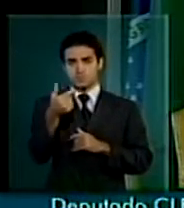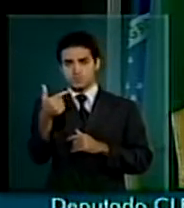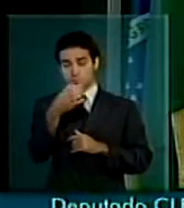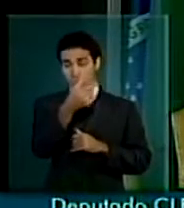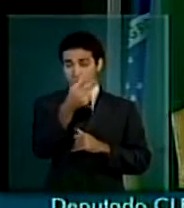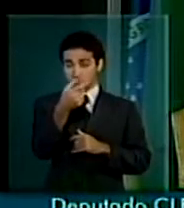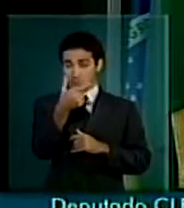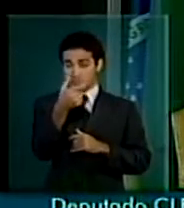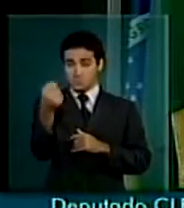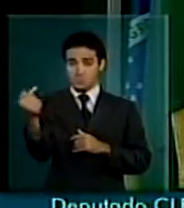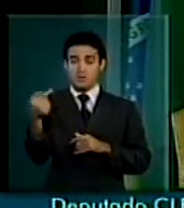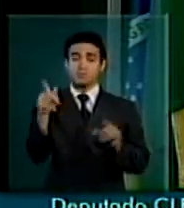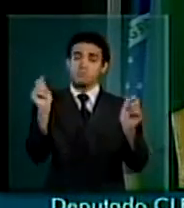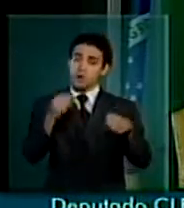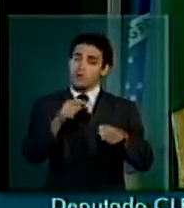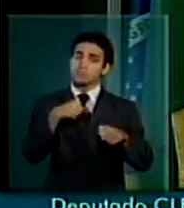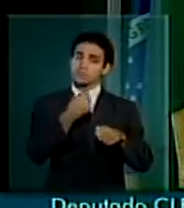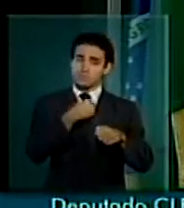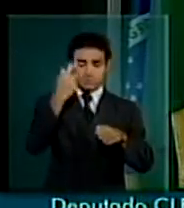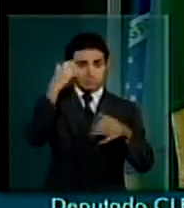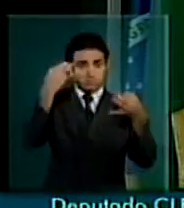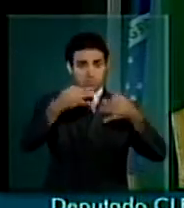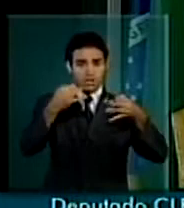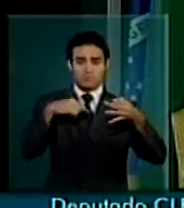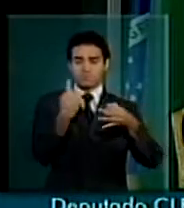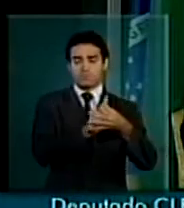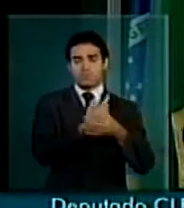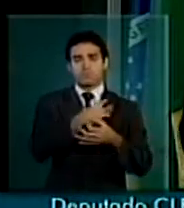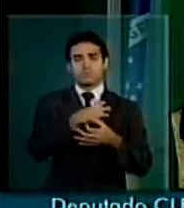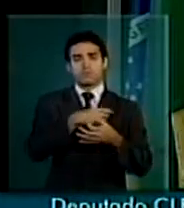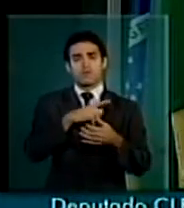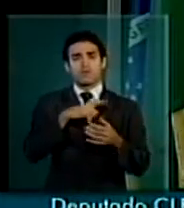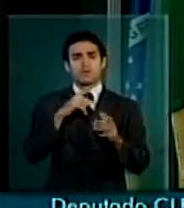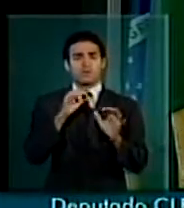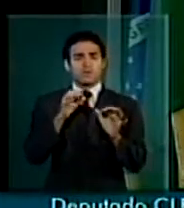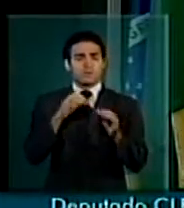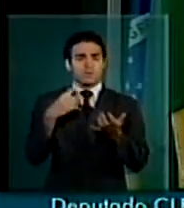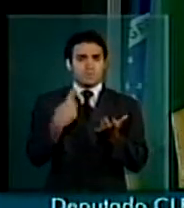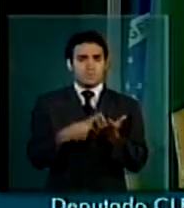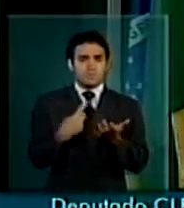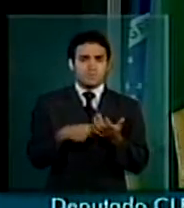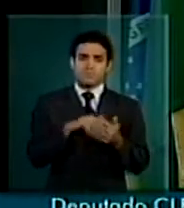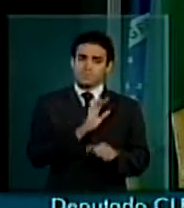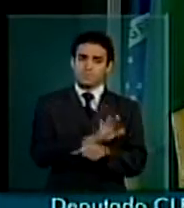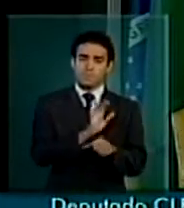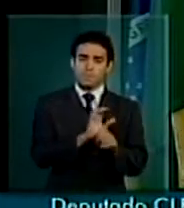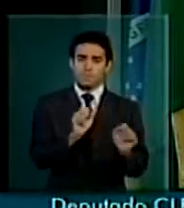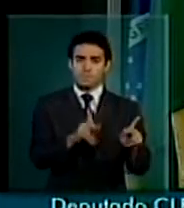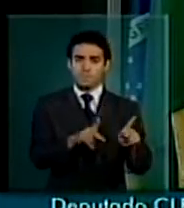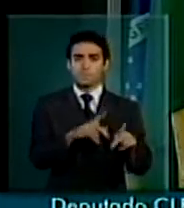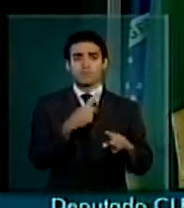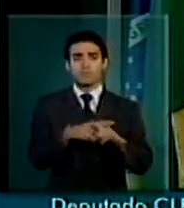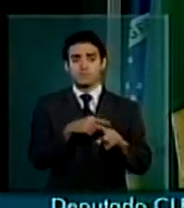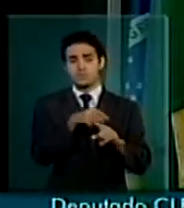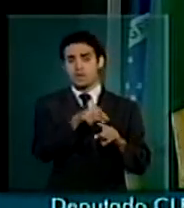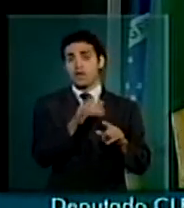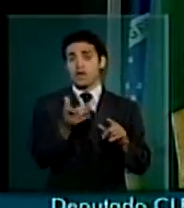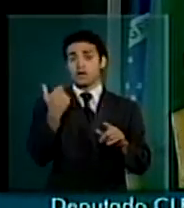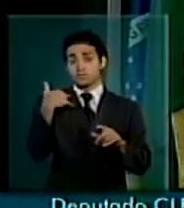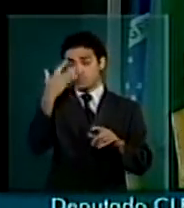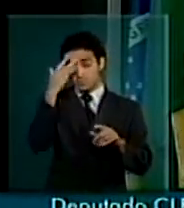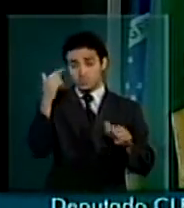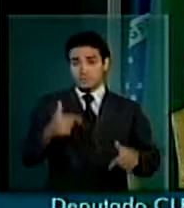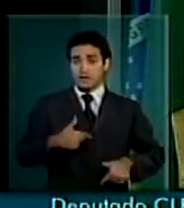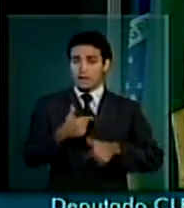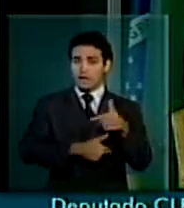estar coesos, convictos do compromisso que temos com nossas bases, com nossos aposentados, que tanto deram de si para o nosso país e que esta